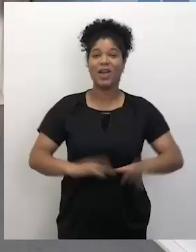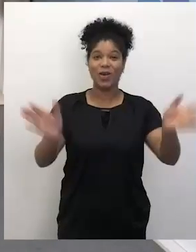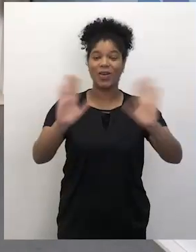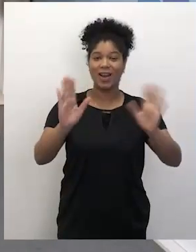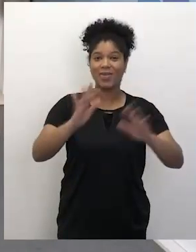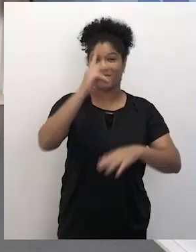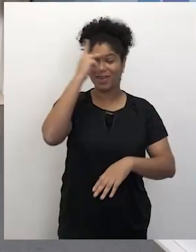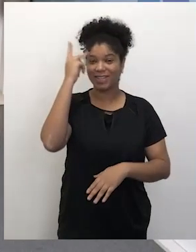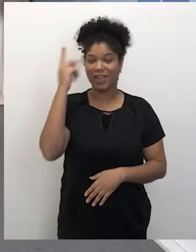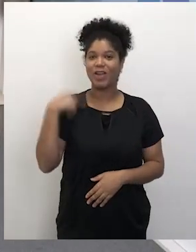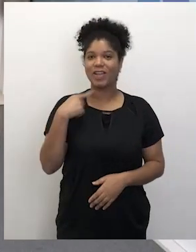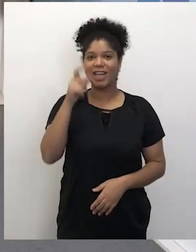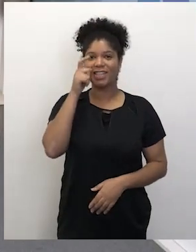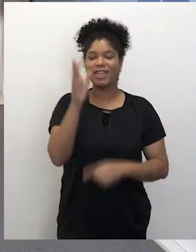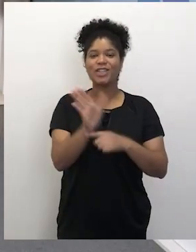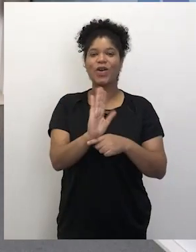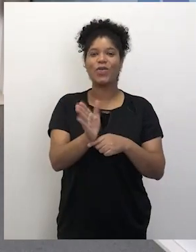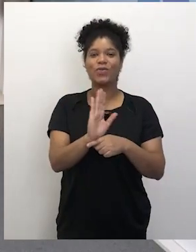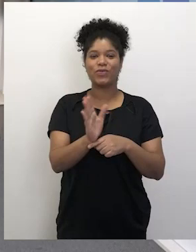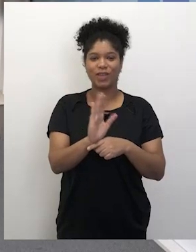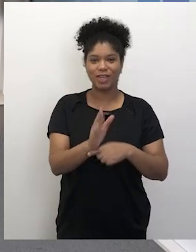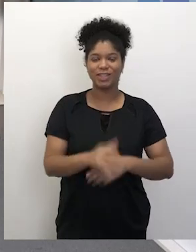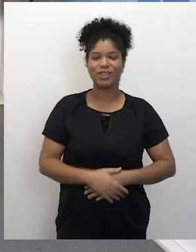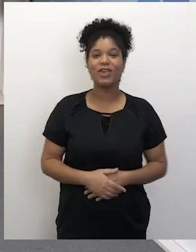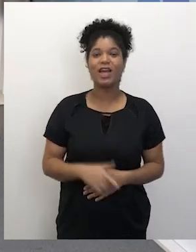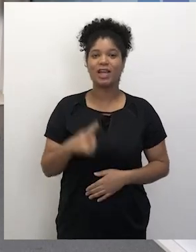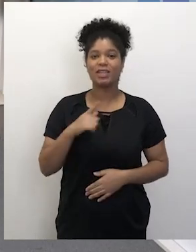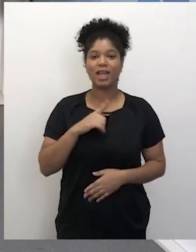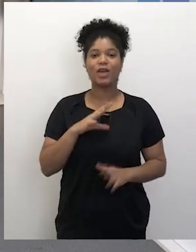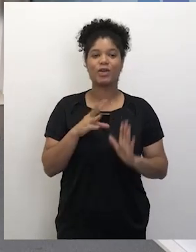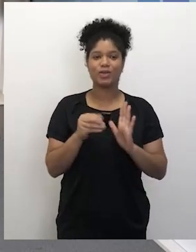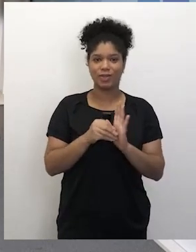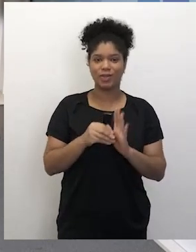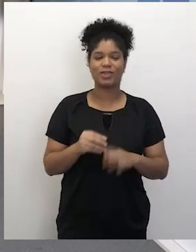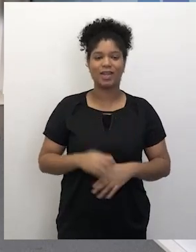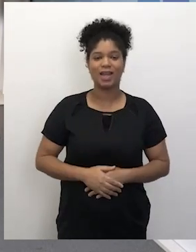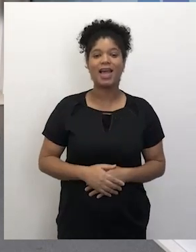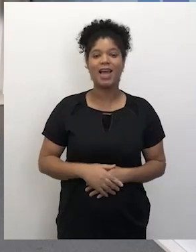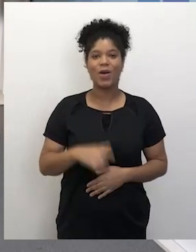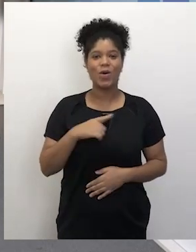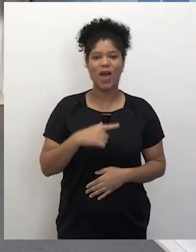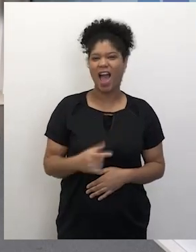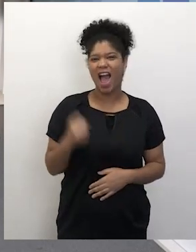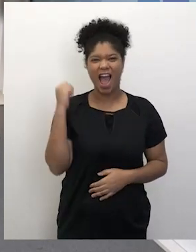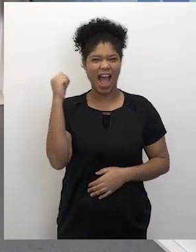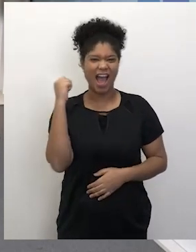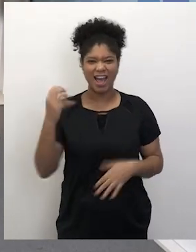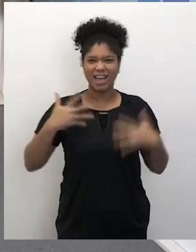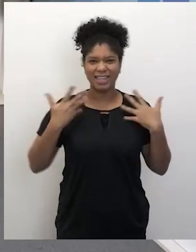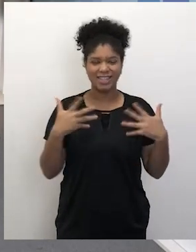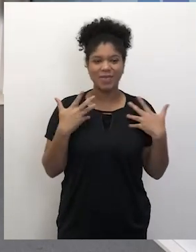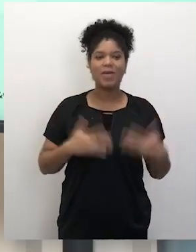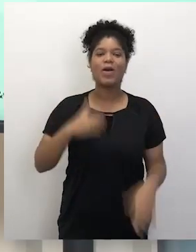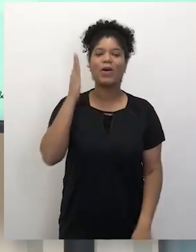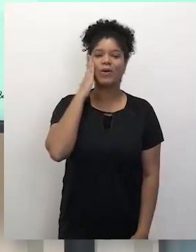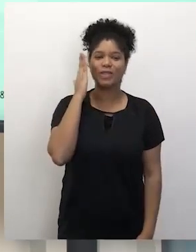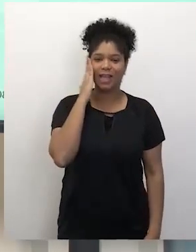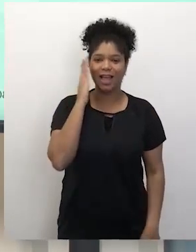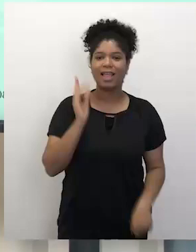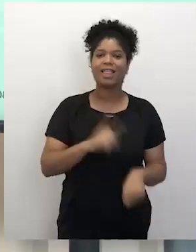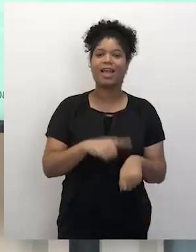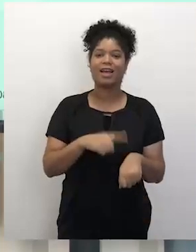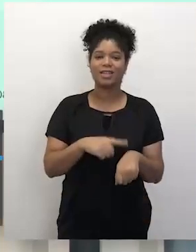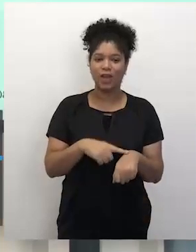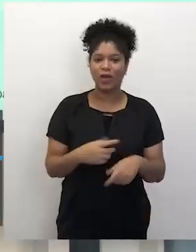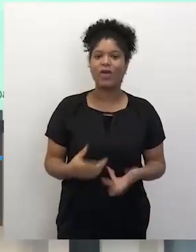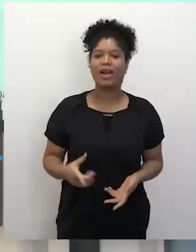Gente, a gente fica assistindo o vídeo aqui e a gente fica assim, ó, por que que eu grito tanto? E eu, por que que eu fiz esse ha-ha? Mas eu sei que na hora,